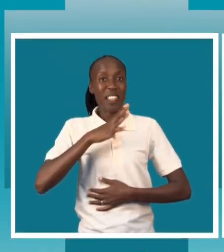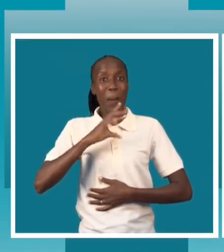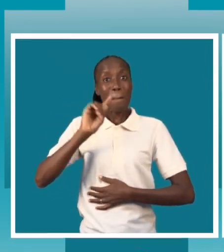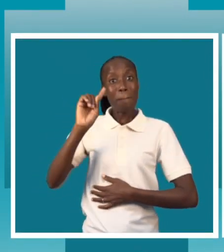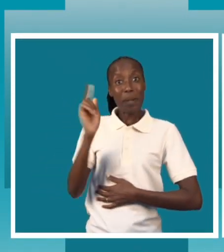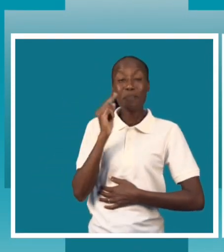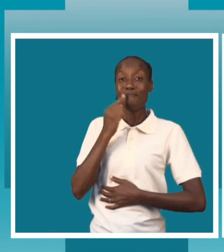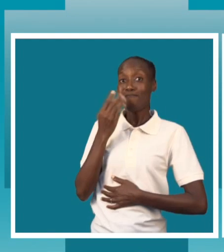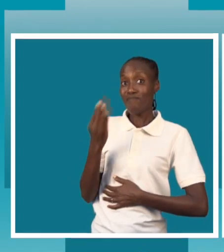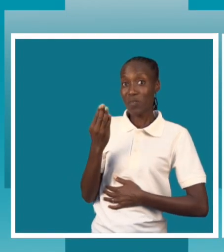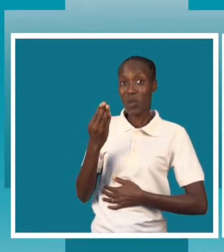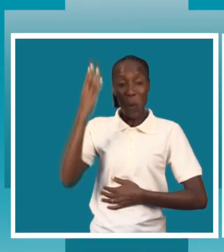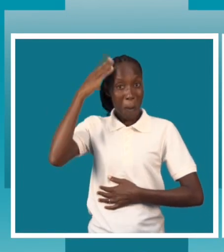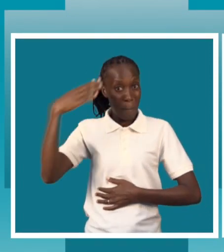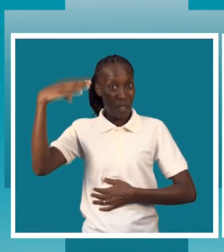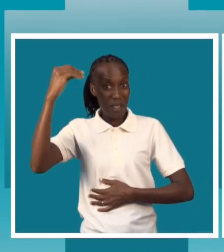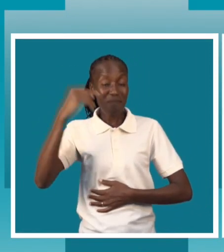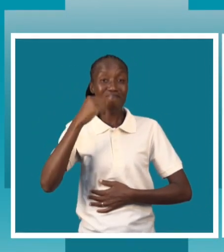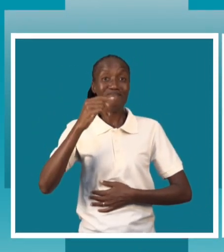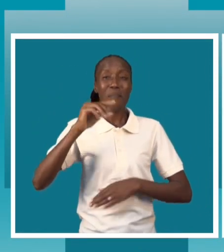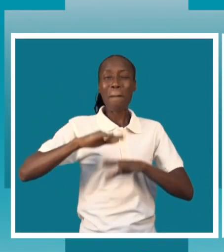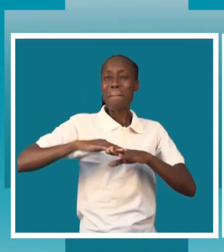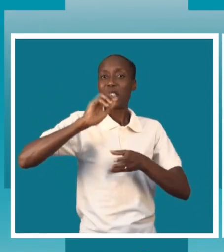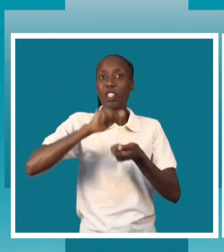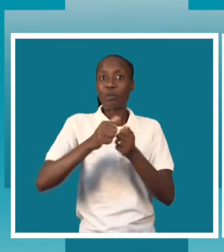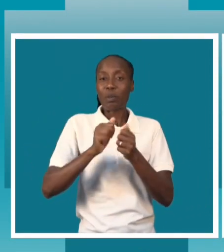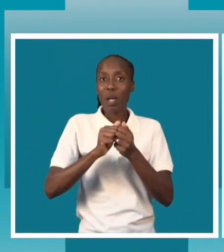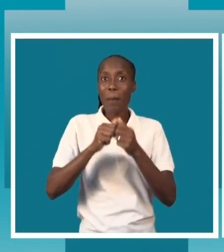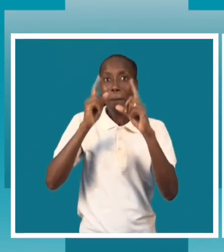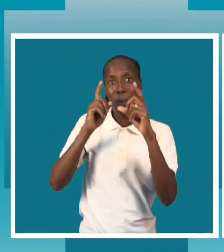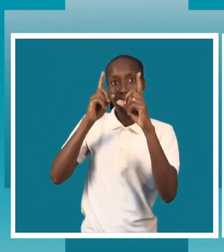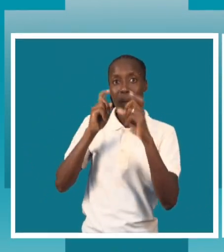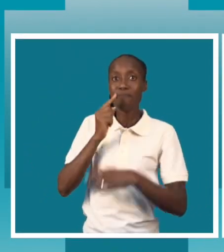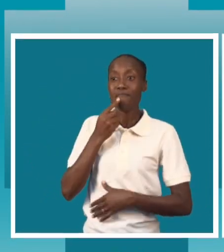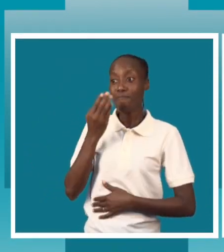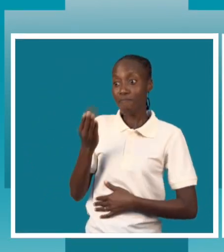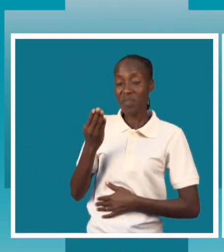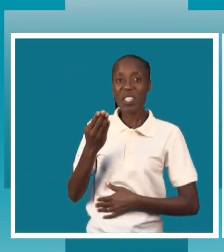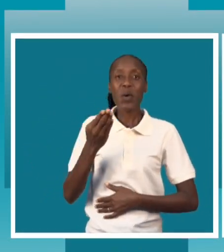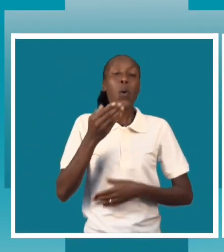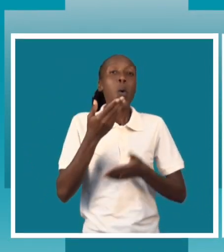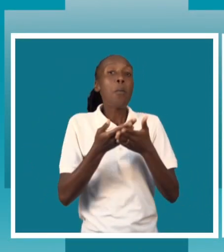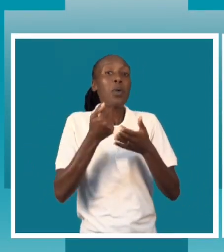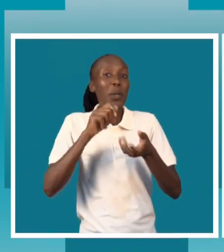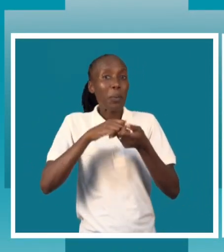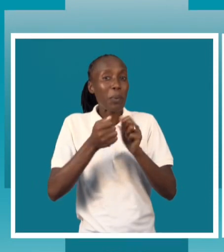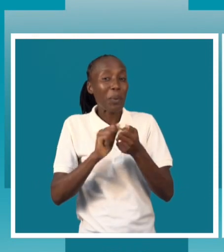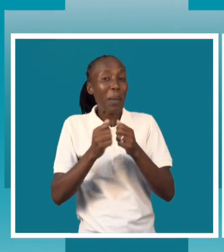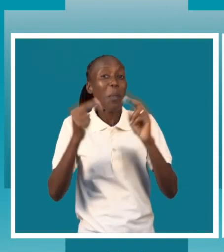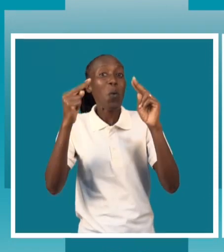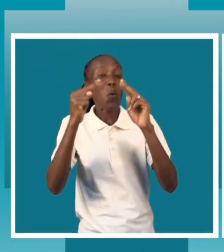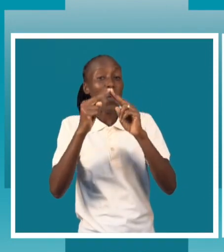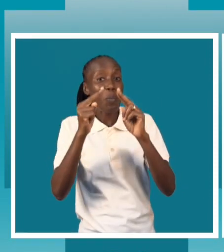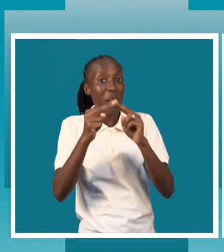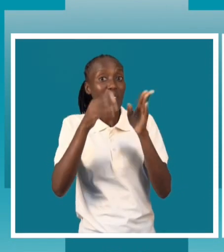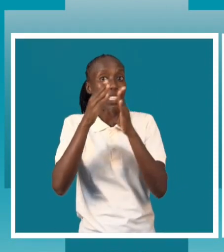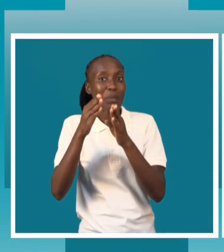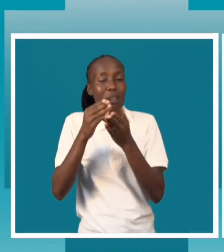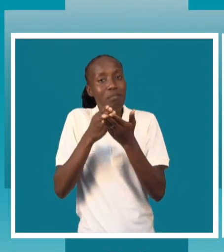Segundo o psicólogo, o vício por selfies pode trazer várias consequências. As fugir sempre dos